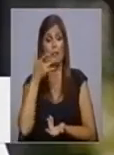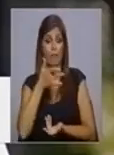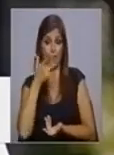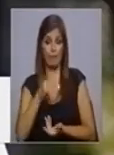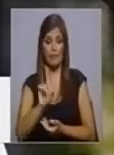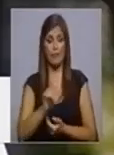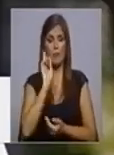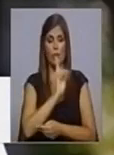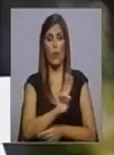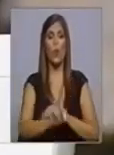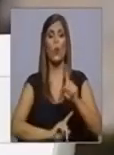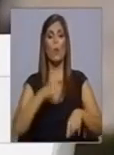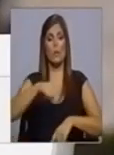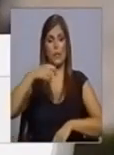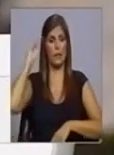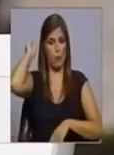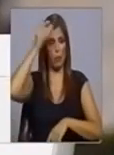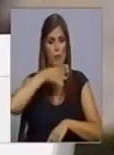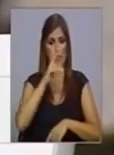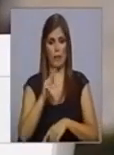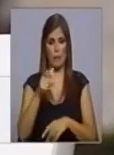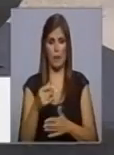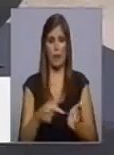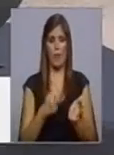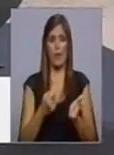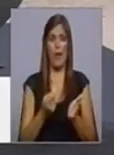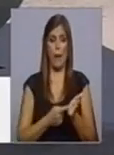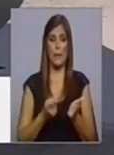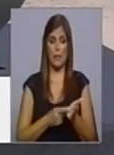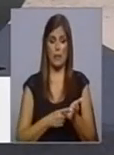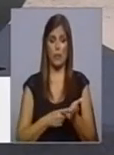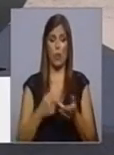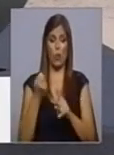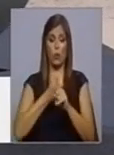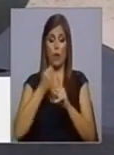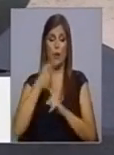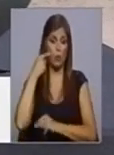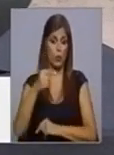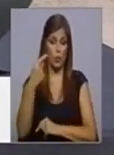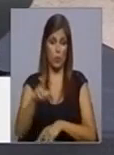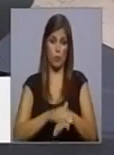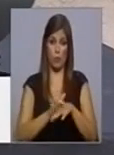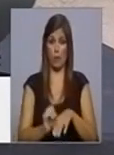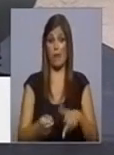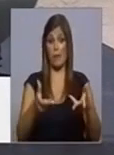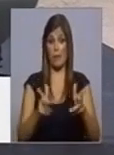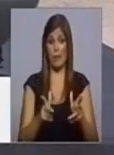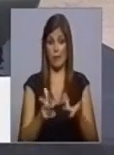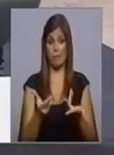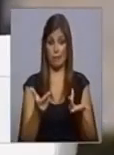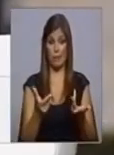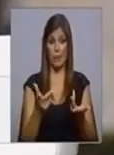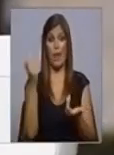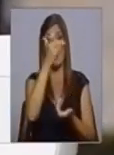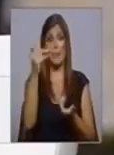para aquilo que o Presidente da República disse à RTP, é preciso lutar todos os dias pela liberdade, sente que a mensagem de há 200